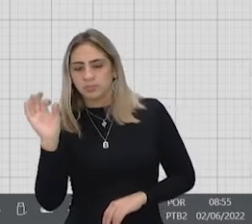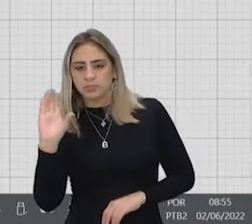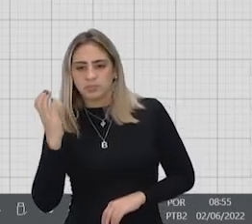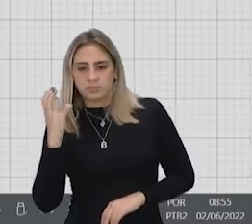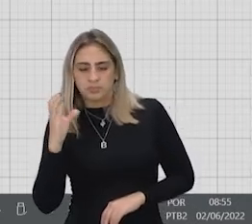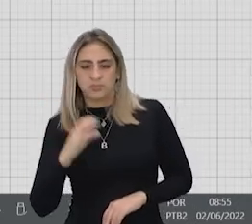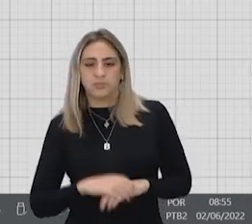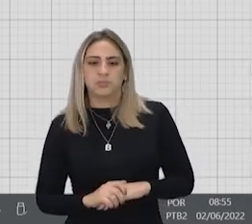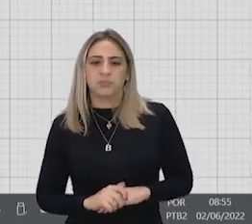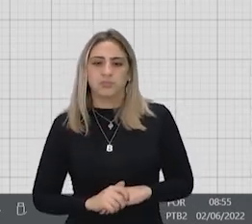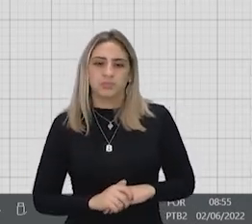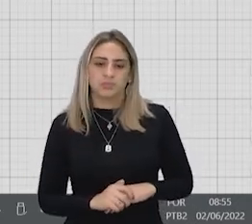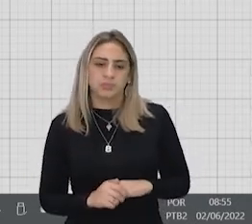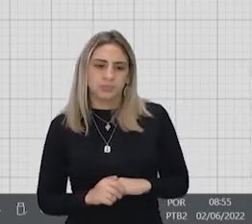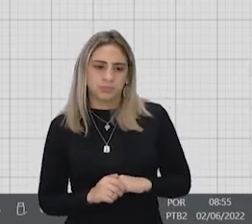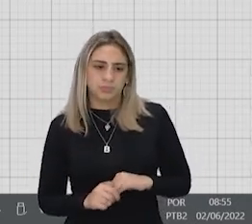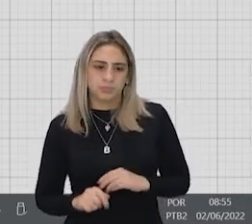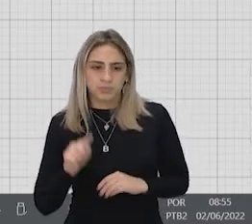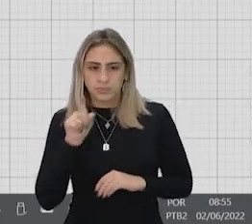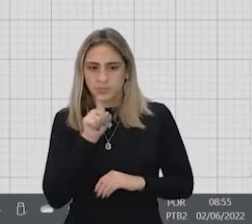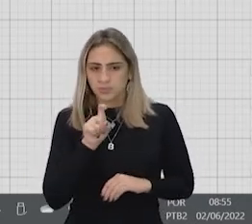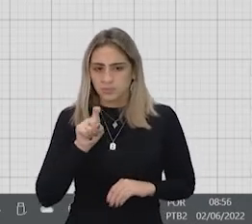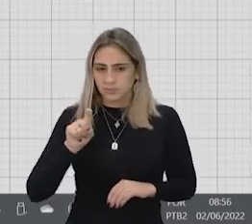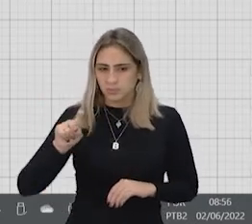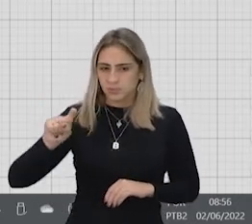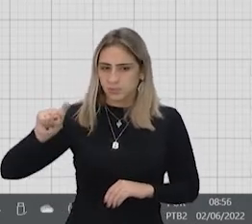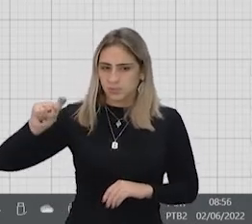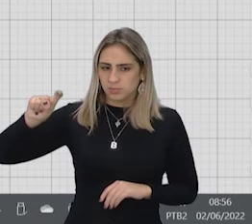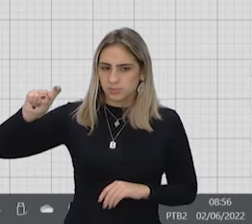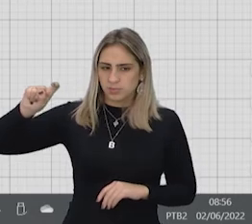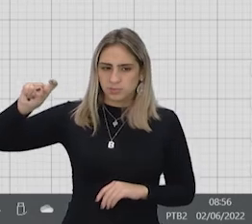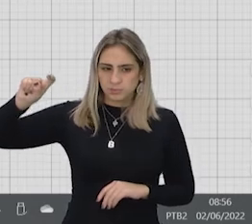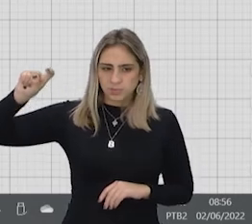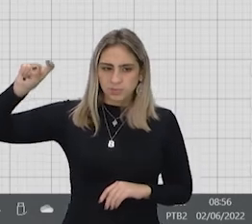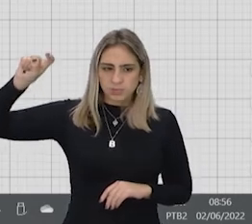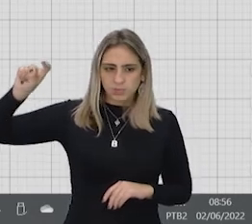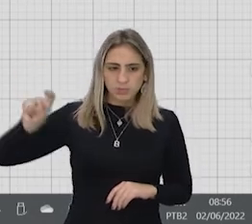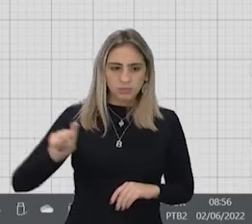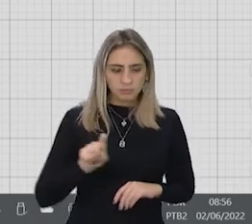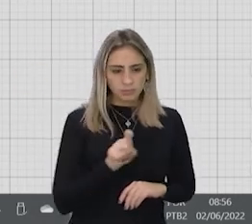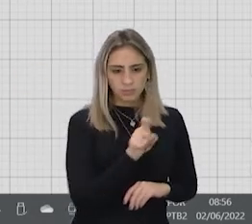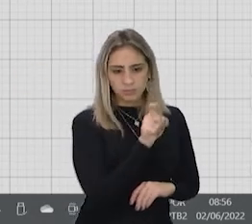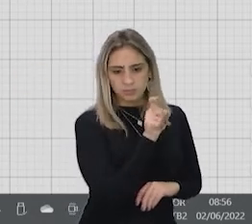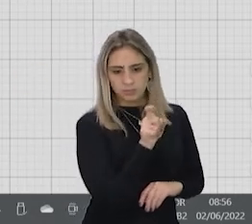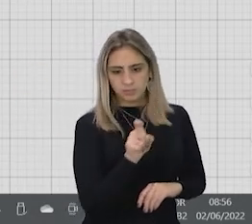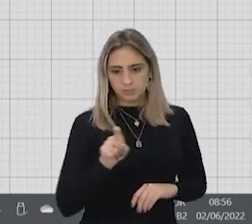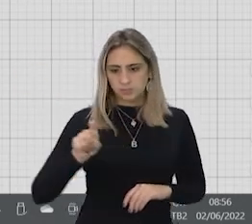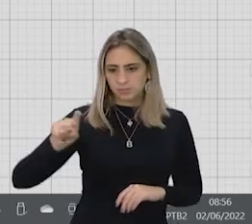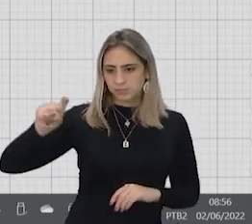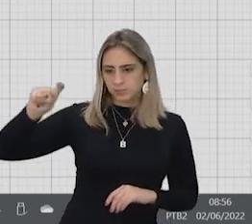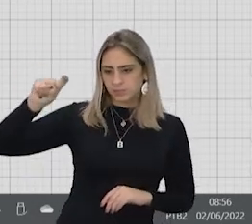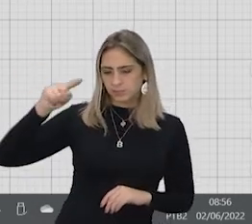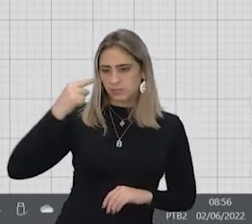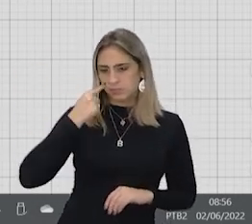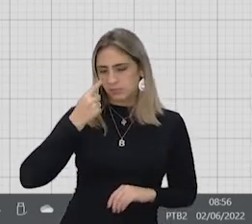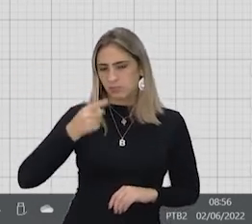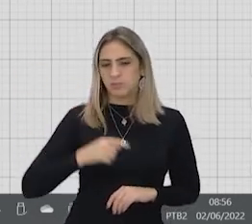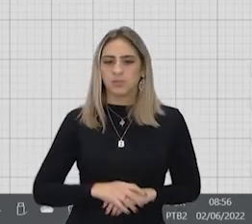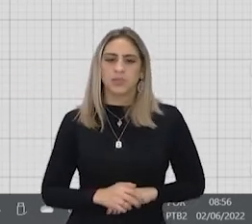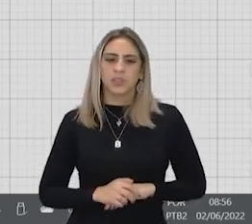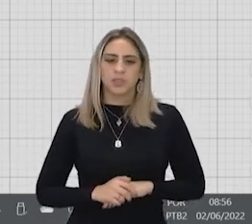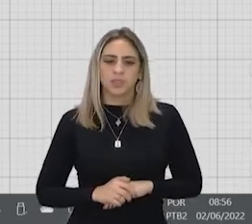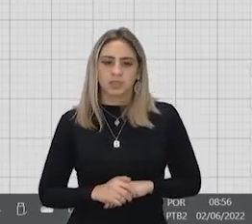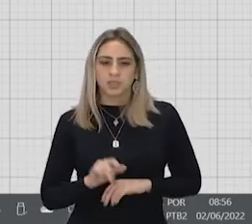R$19.218,63. Então, você segura o ponto, clica em cima do ponto e vai caminhando, passeando em cima da linha. Você descobre aí quanto